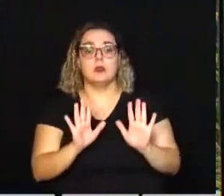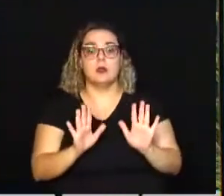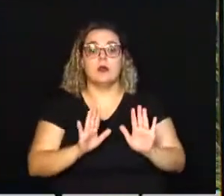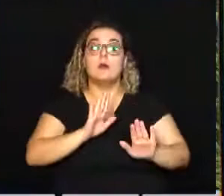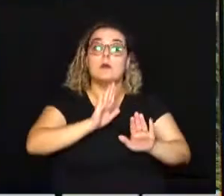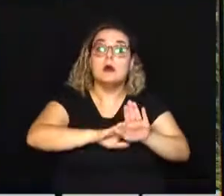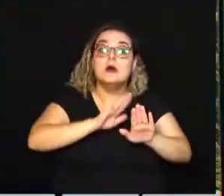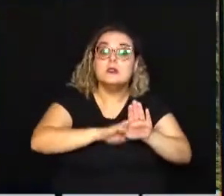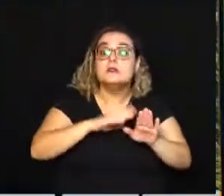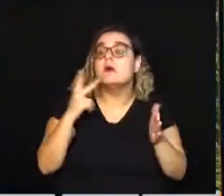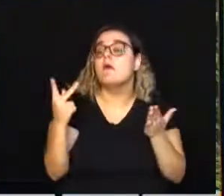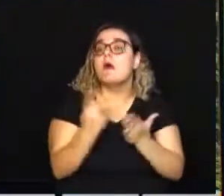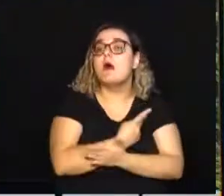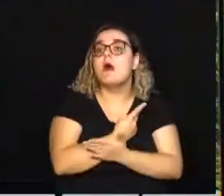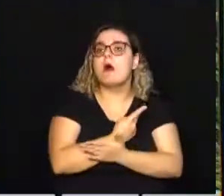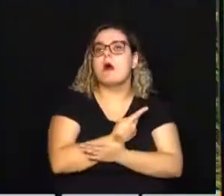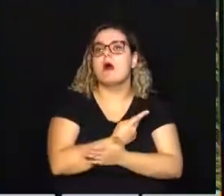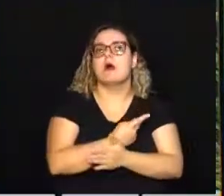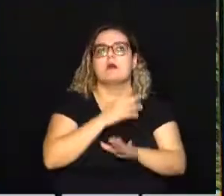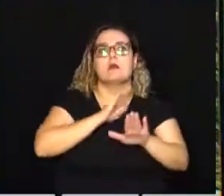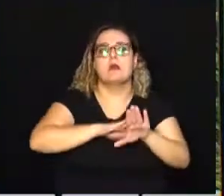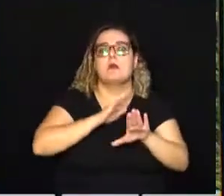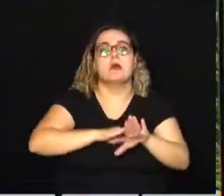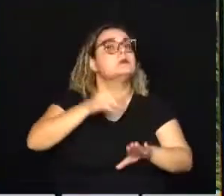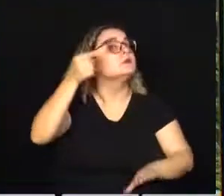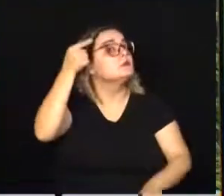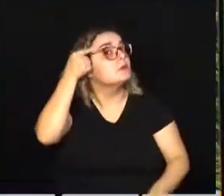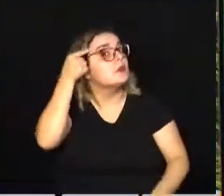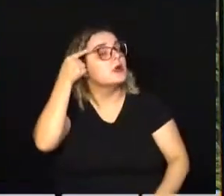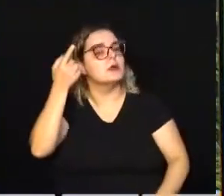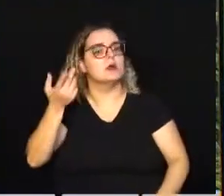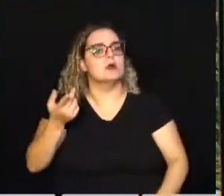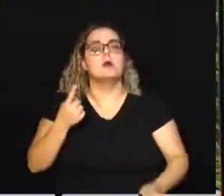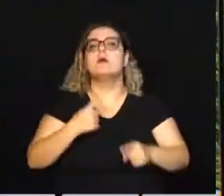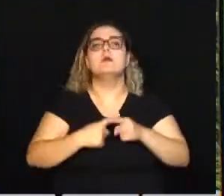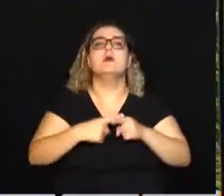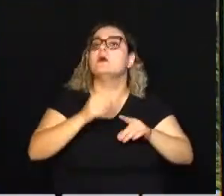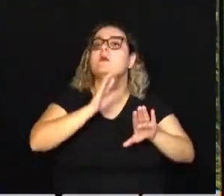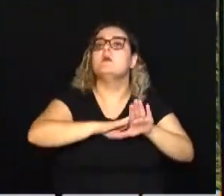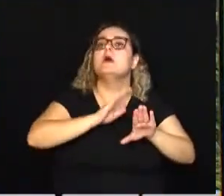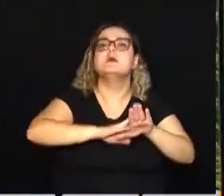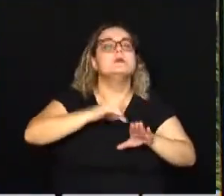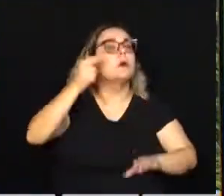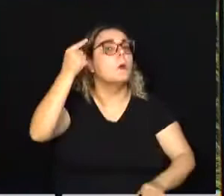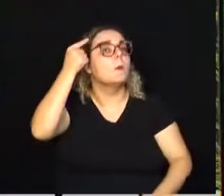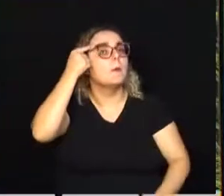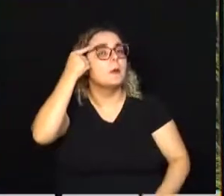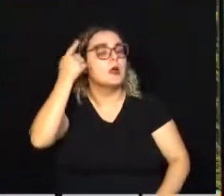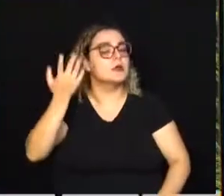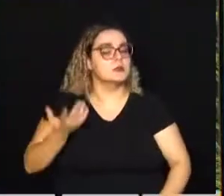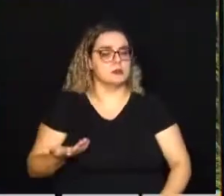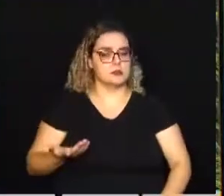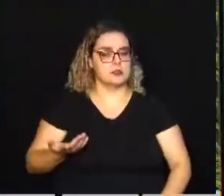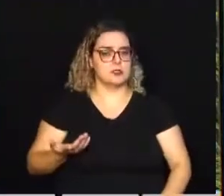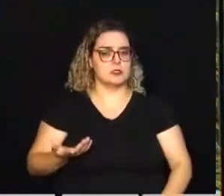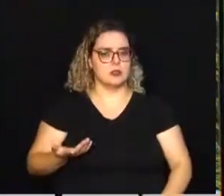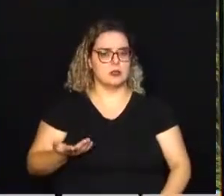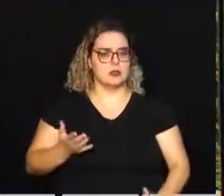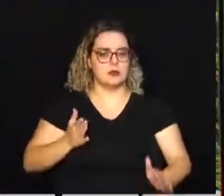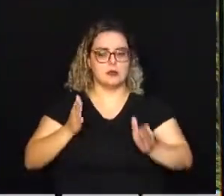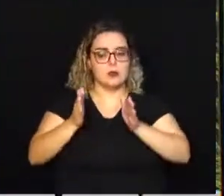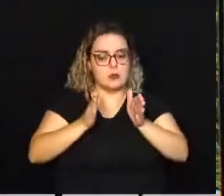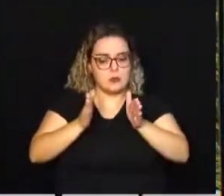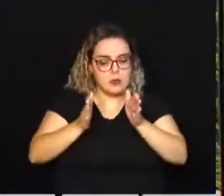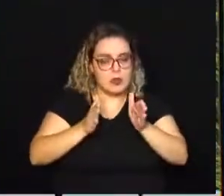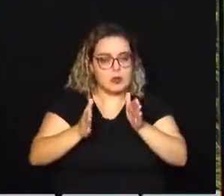deliberada, é uma ação pensada, porque não é possível. E por que uma ação pensada? Porque parte desse governo federal,